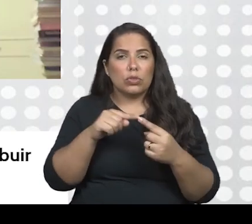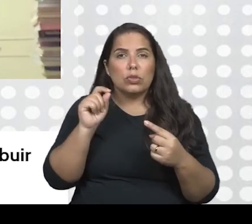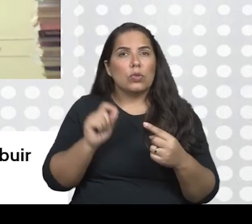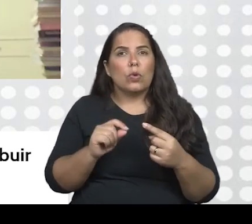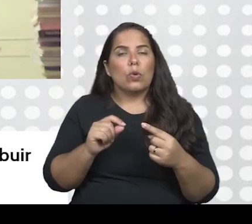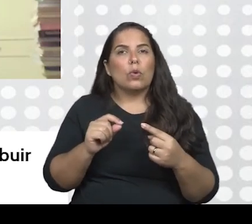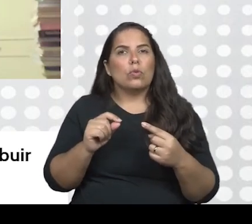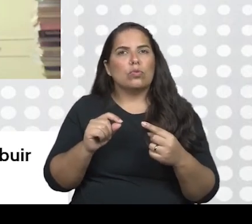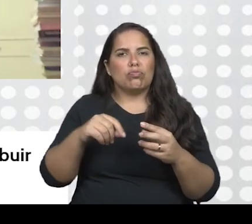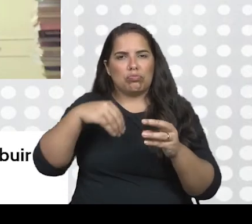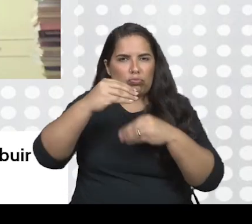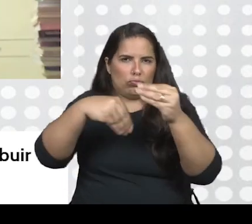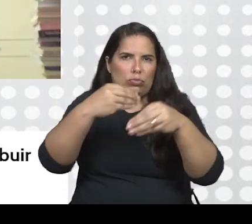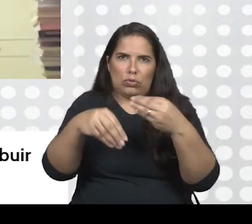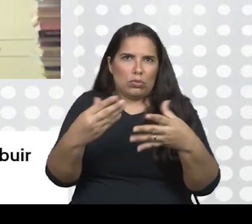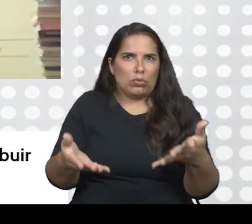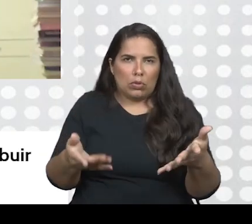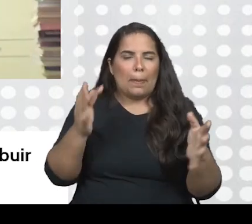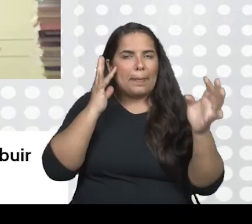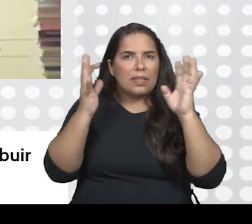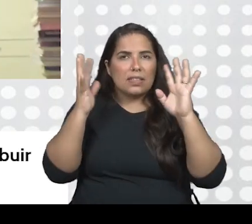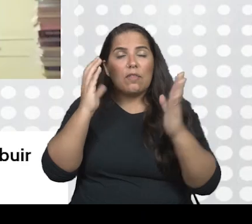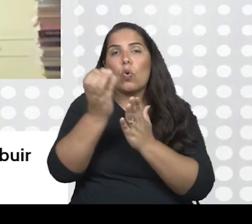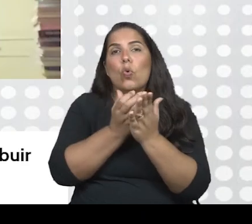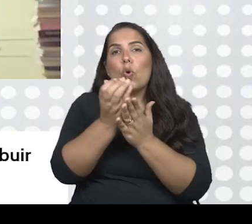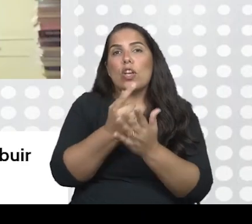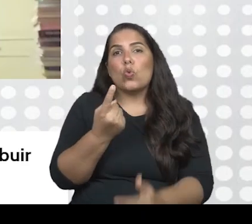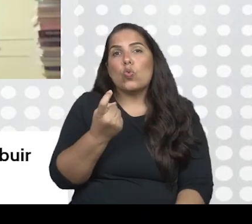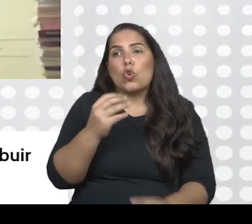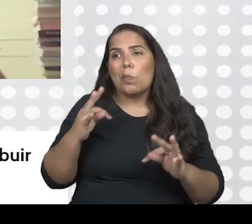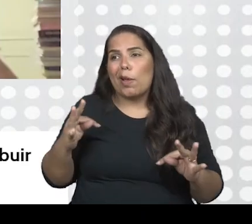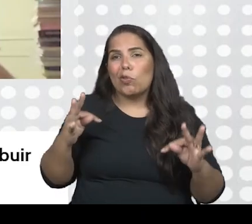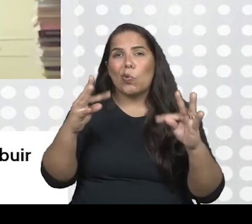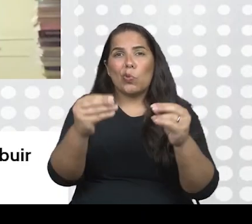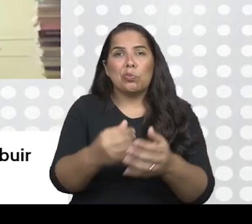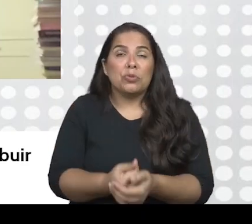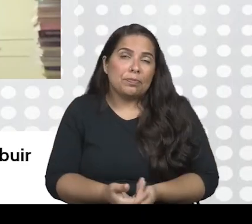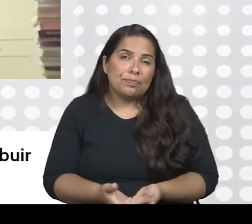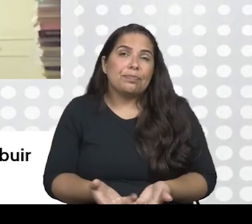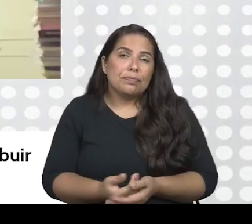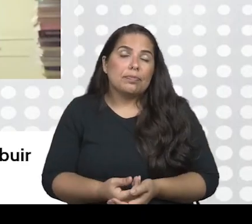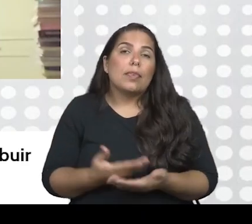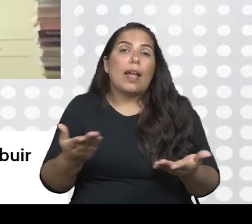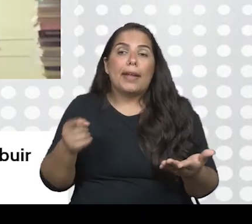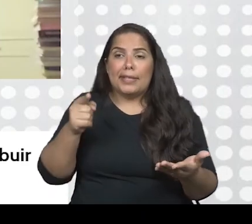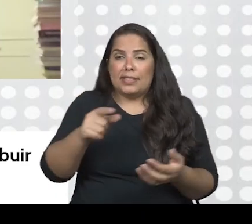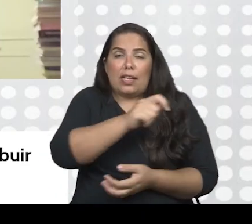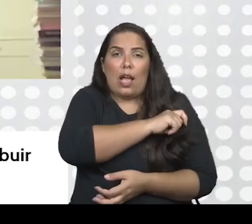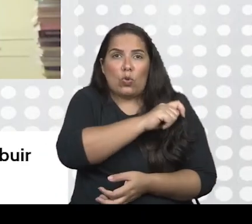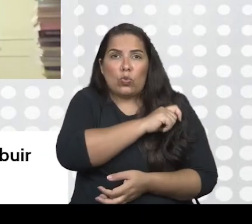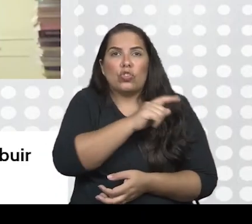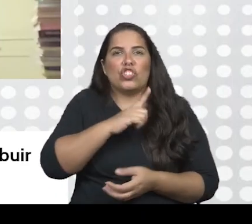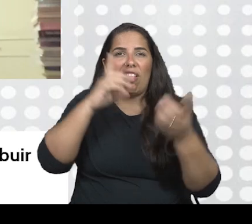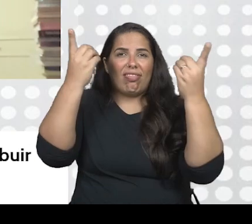perspectiva homogênea, né, se pensava um currículo único para todo mundo, e aí, para aquele aluno com